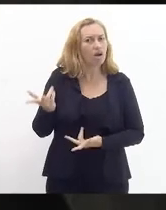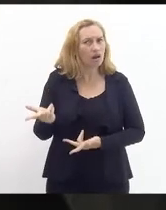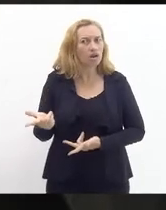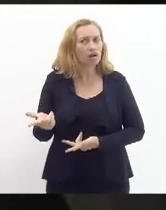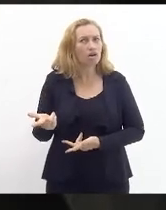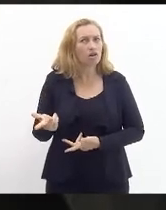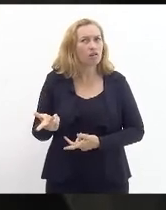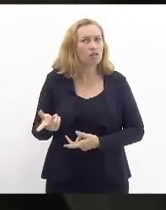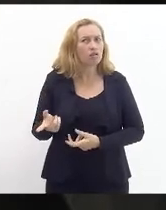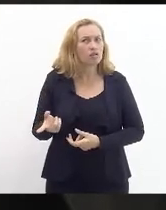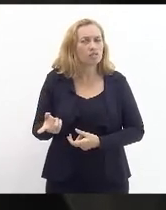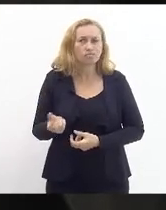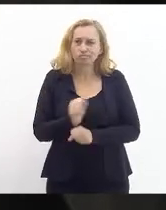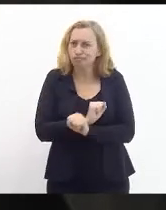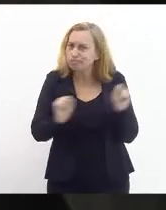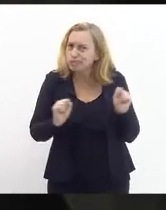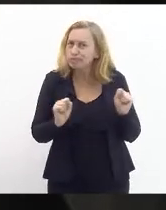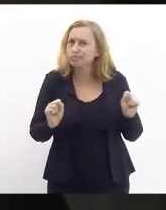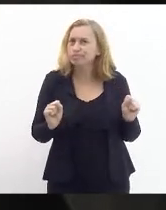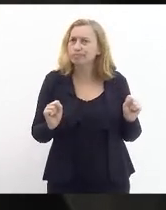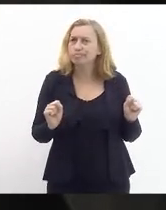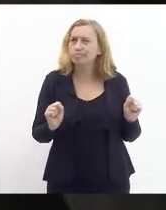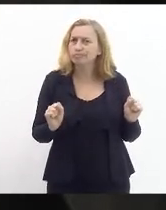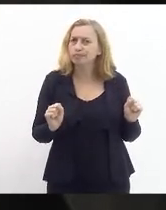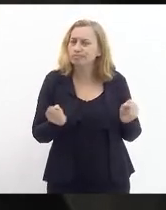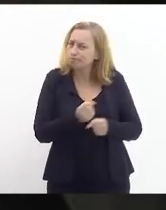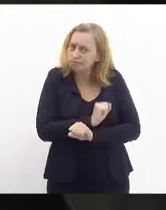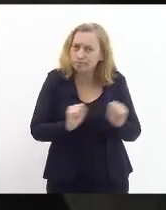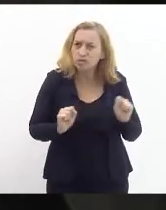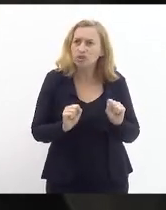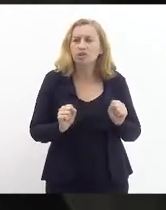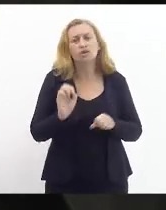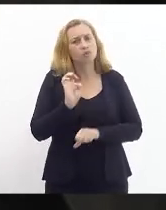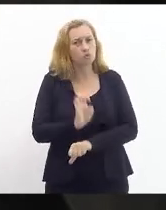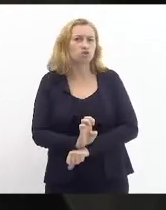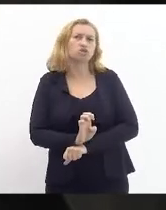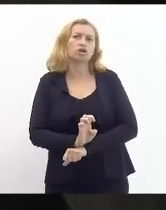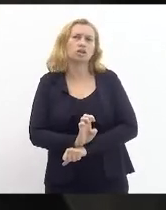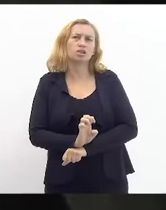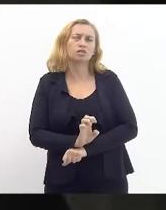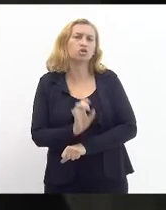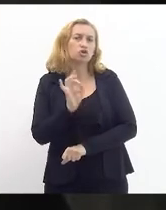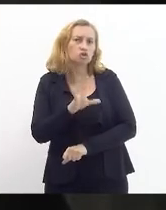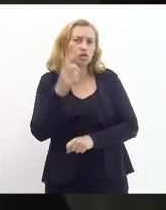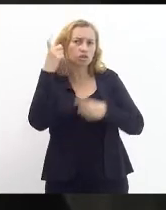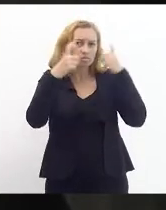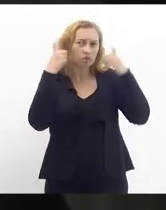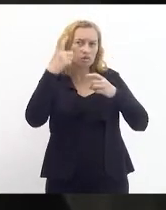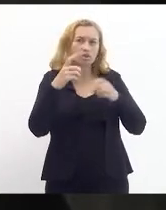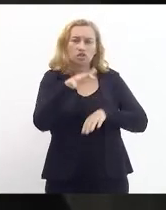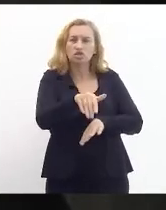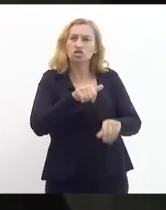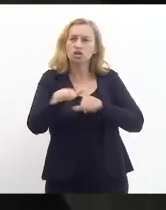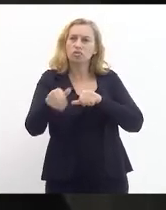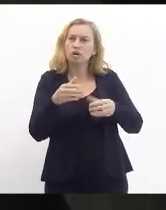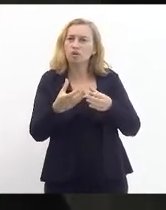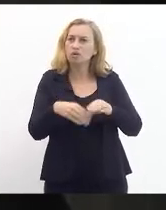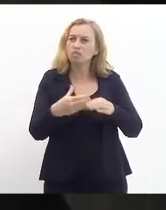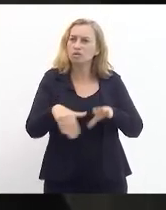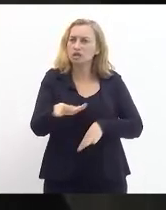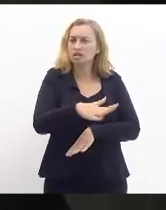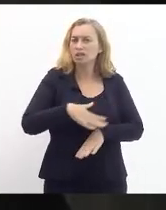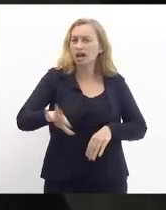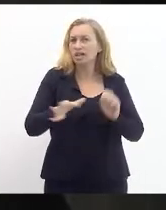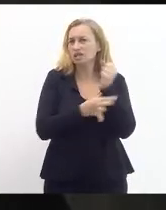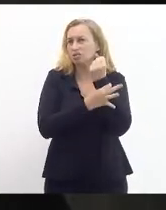digressão que não é possível não é possível que o estado Só se preocupe em chamar os concursados da área